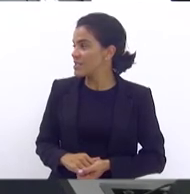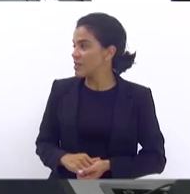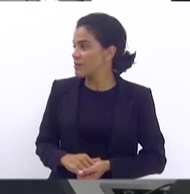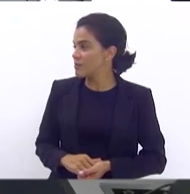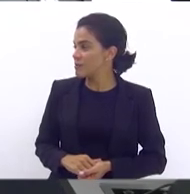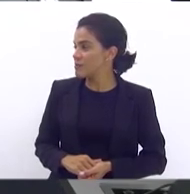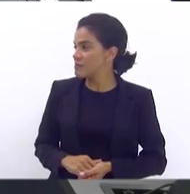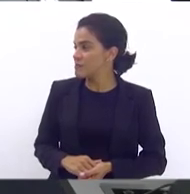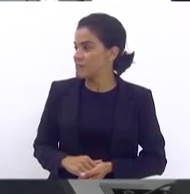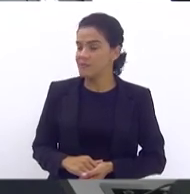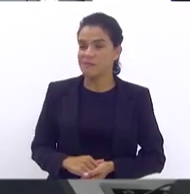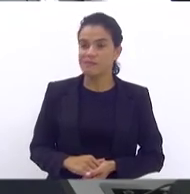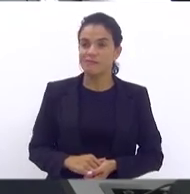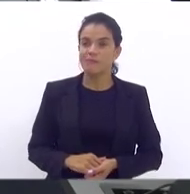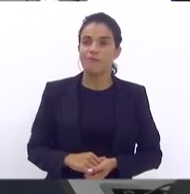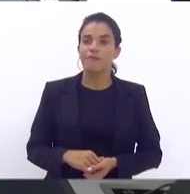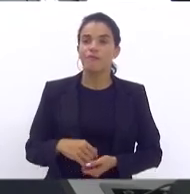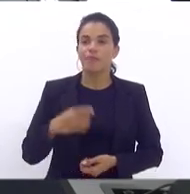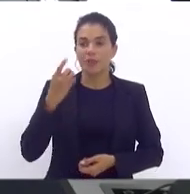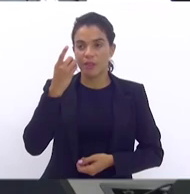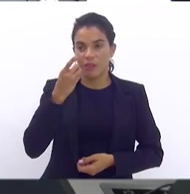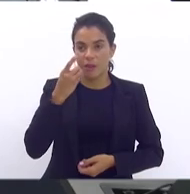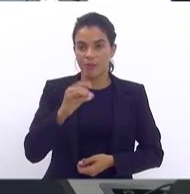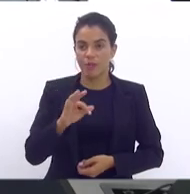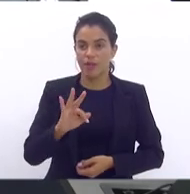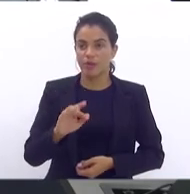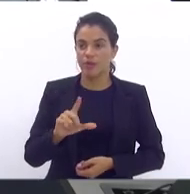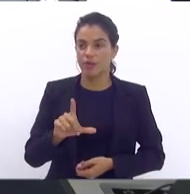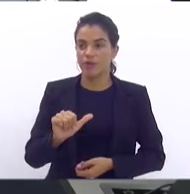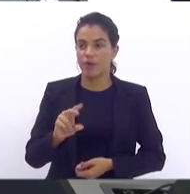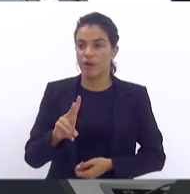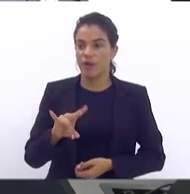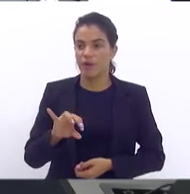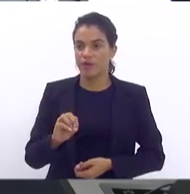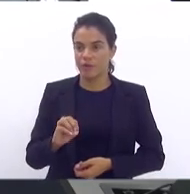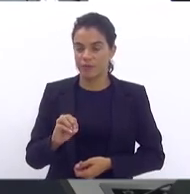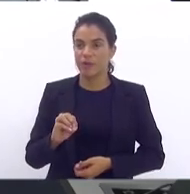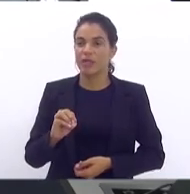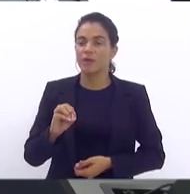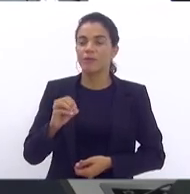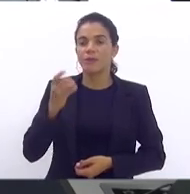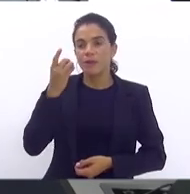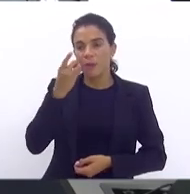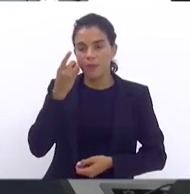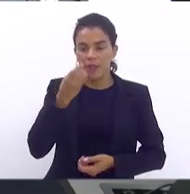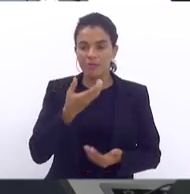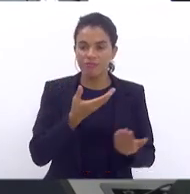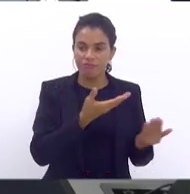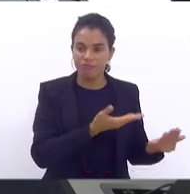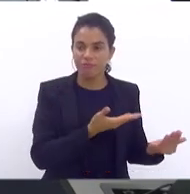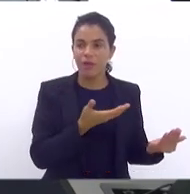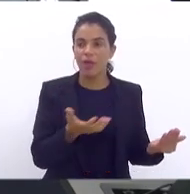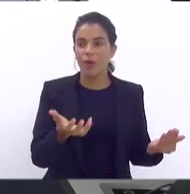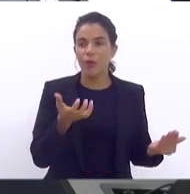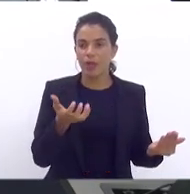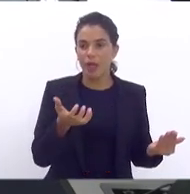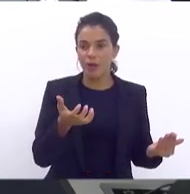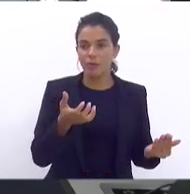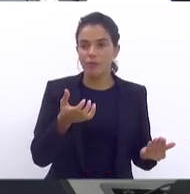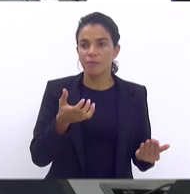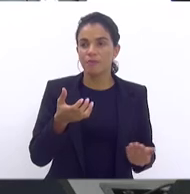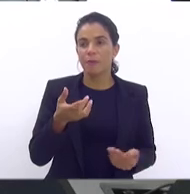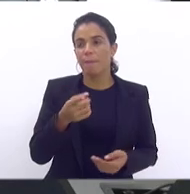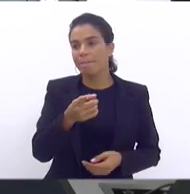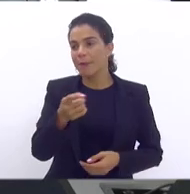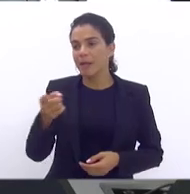chegou agora também o deputado Flávio Serafini. Lucinha, quebrando o protocolo um pouquinho, eu gostaria, de repente, de passar a palavra para eles,